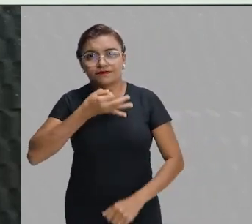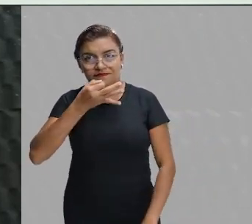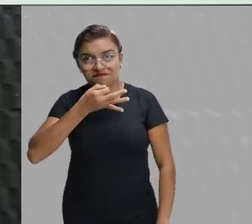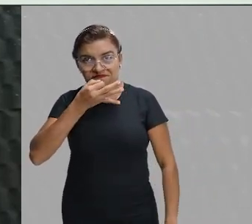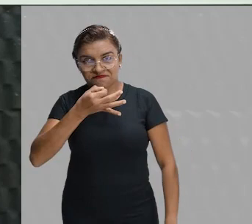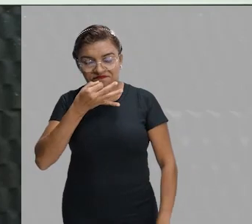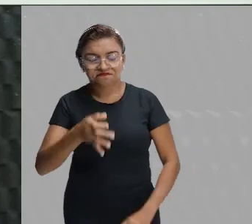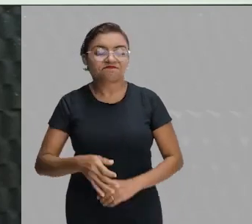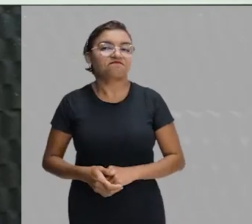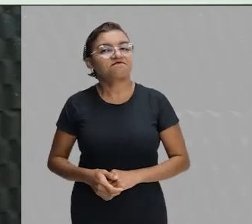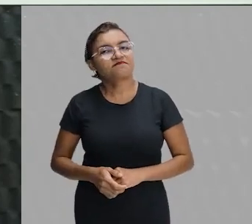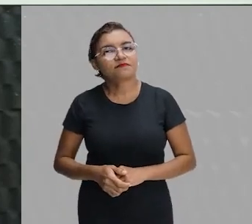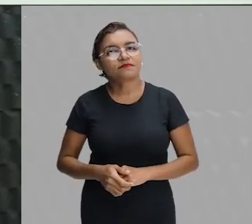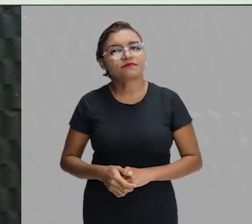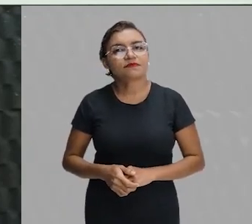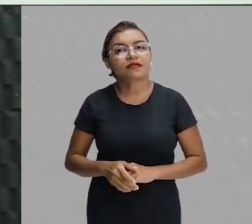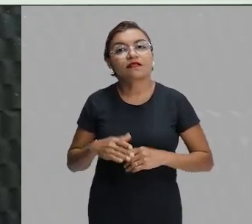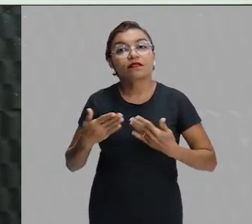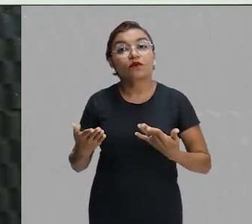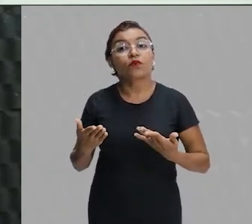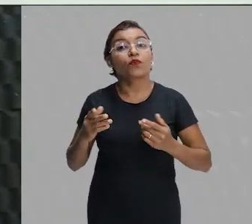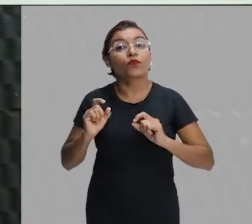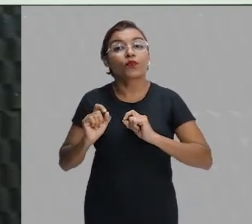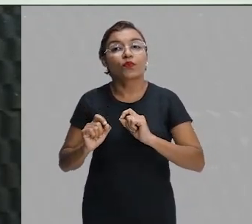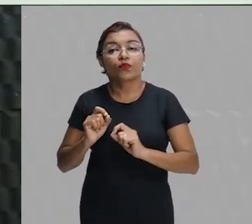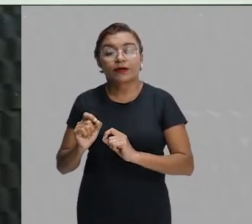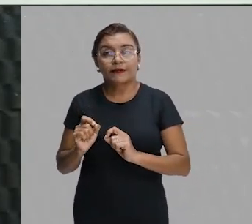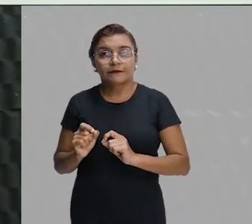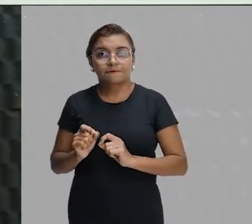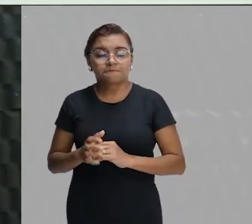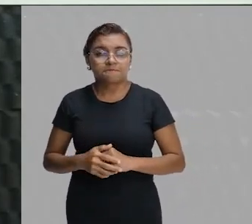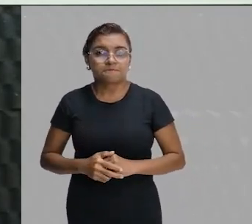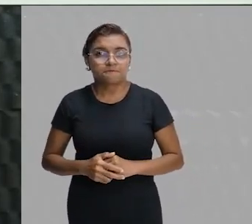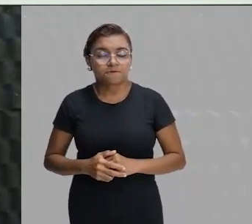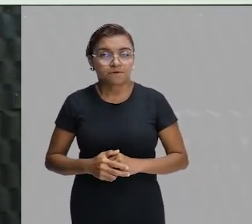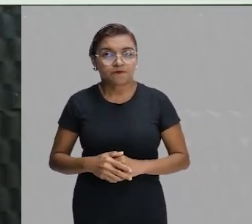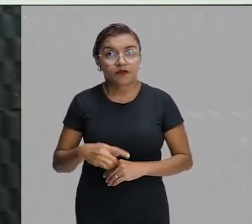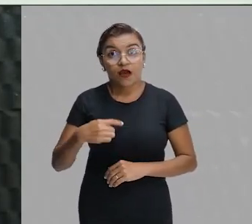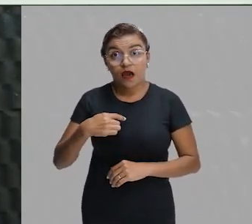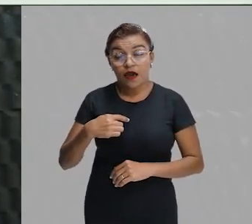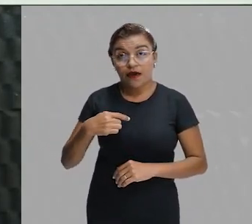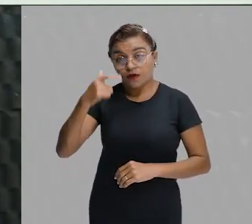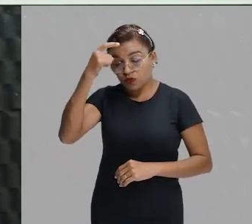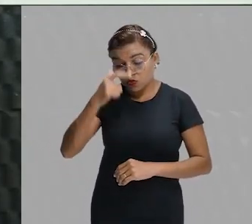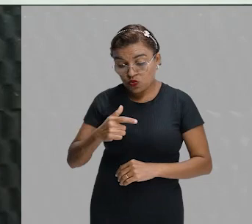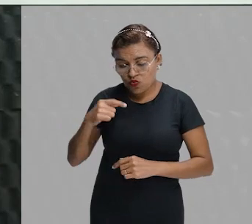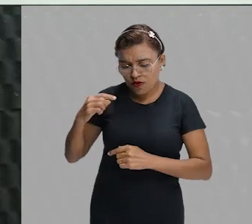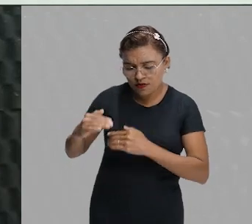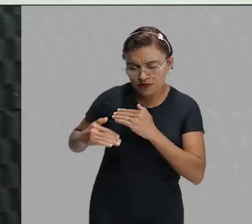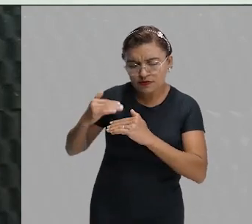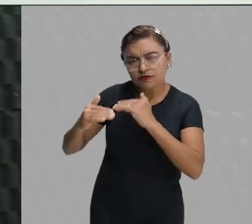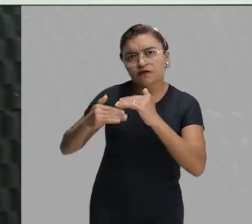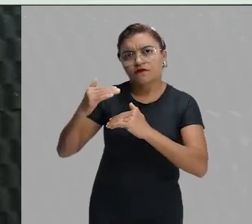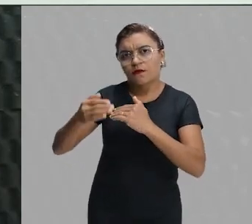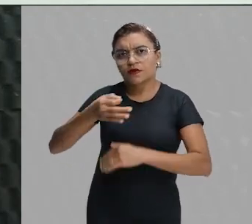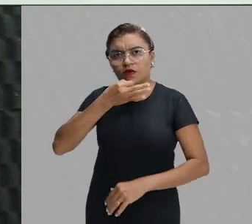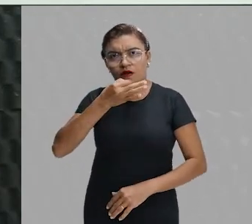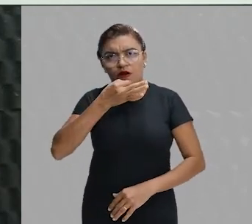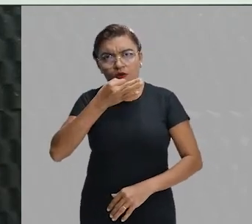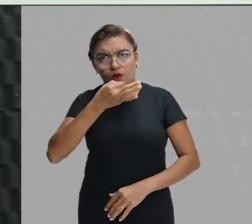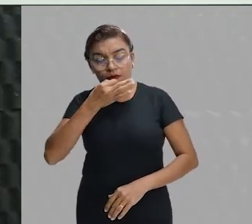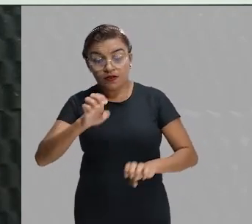Ok? Então, veja só. Quando eu estou desenvolvendo argumentos, eu estou recorrendo a uma